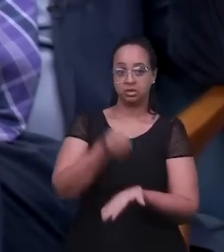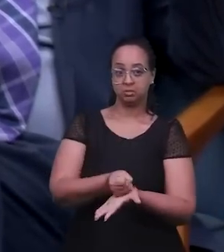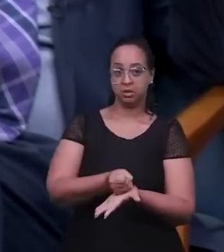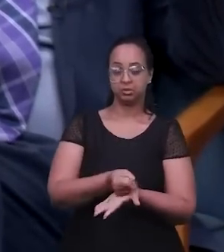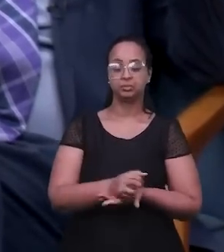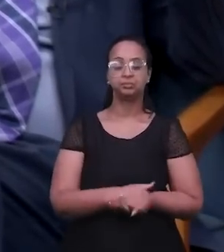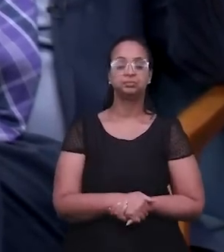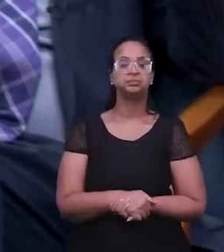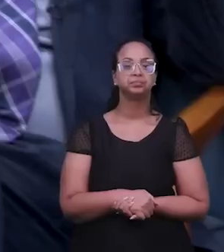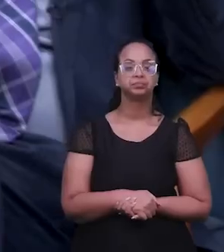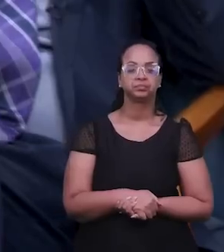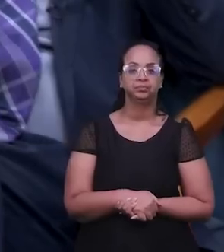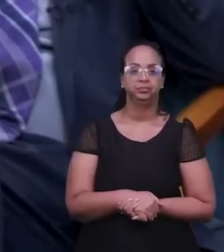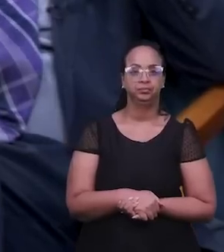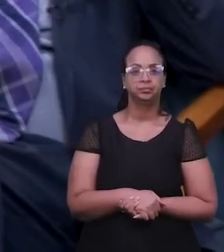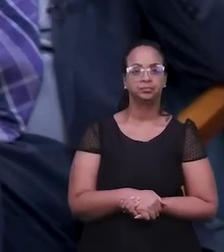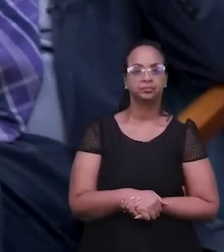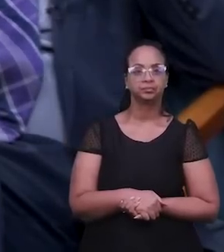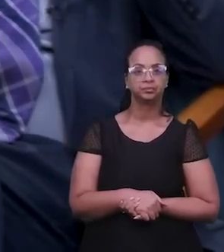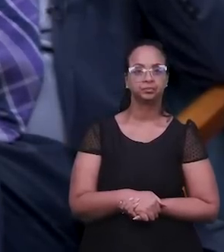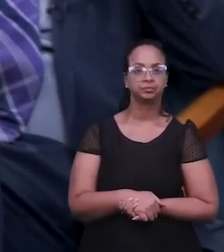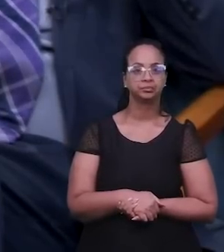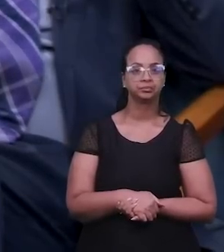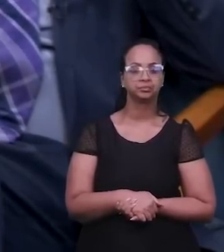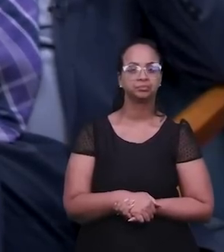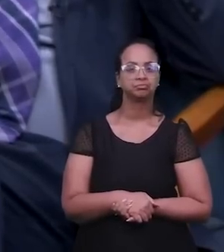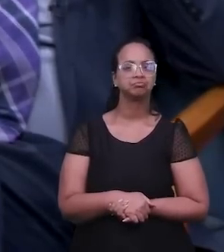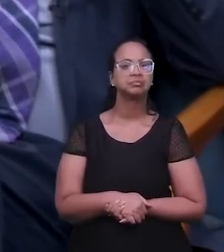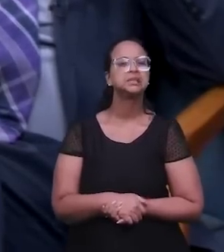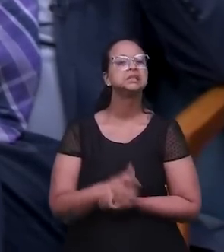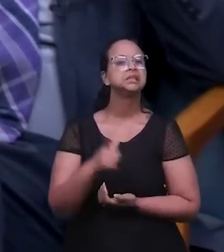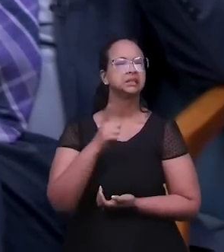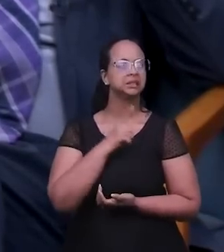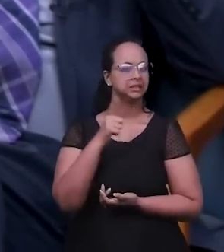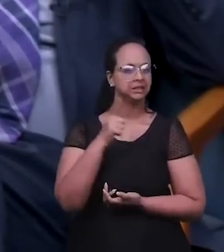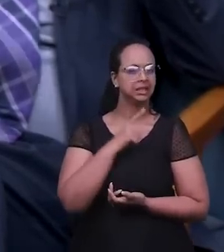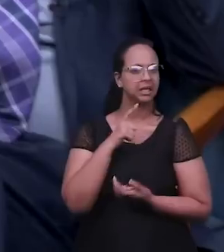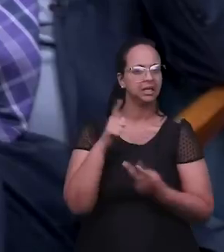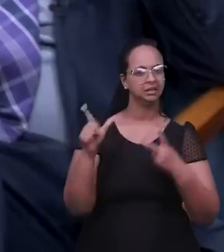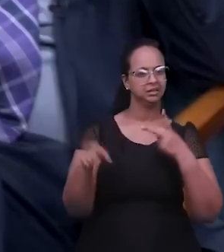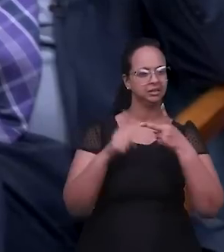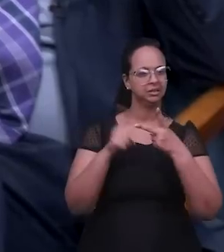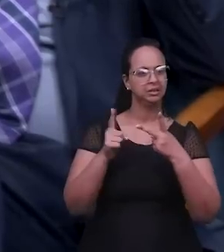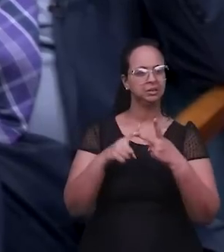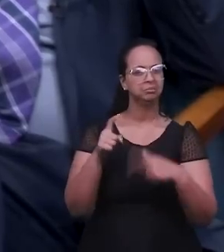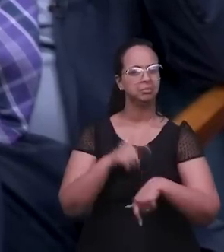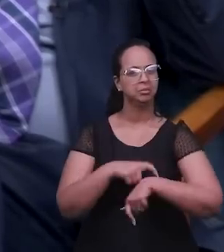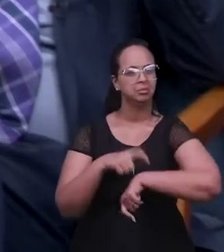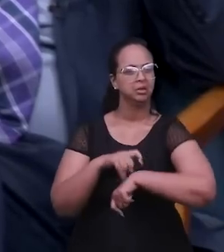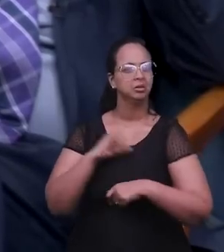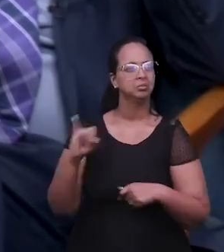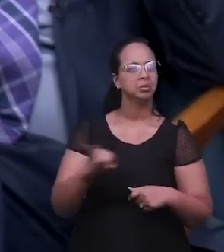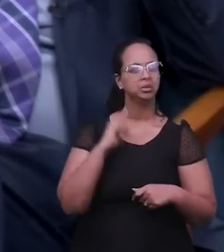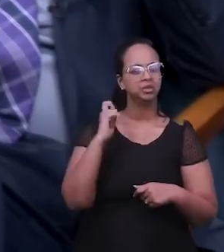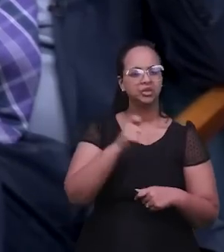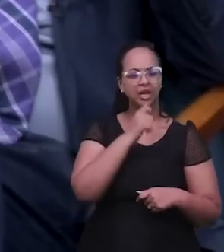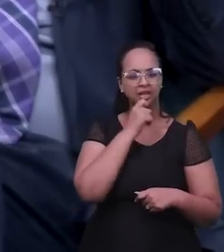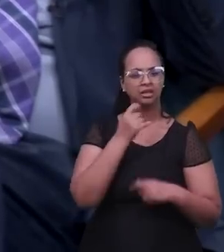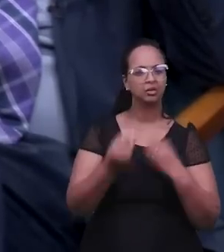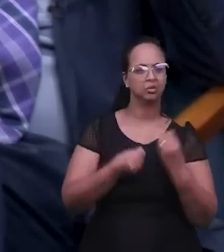isso a nível de Novo Testamento. Outro momento muito